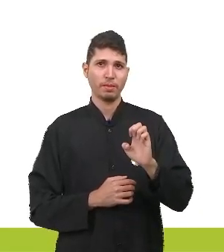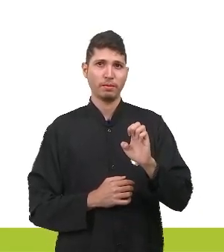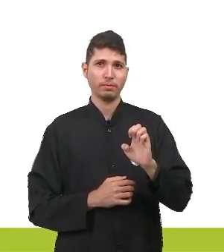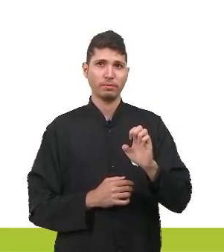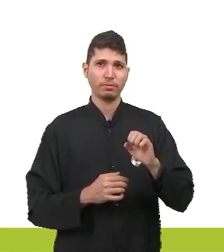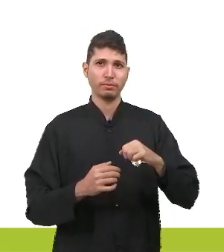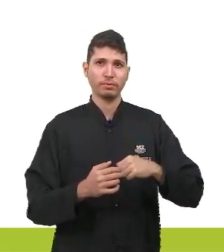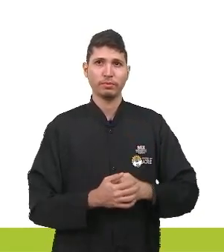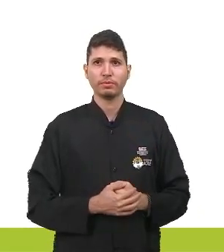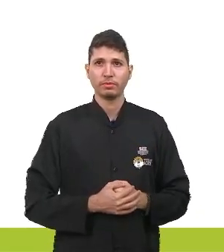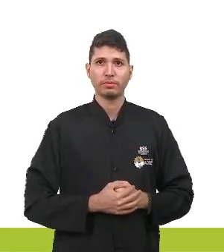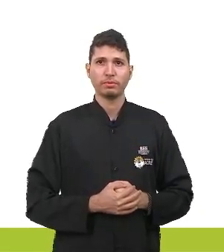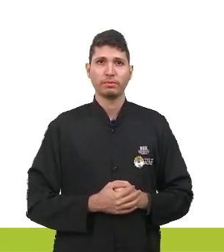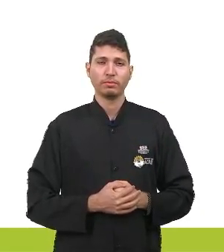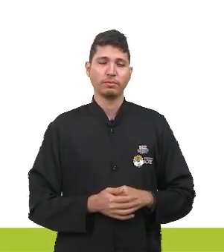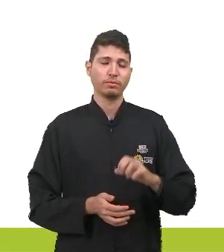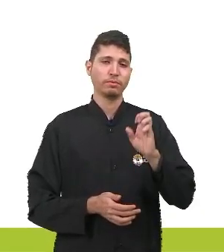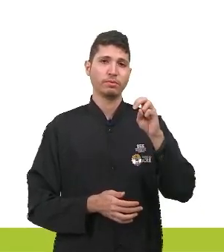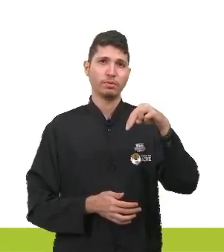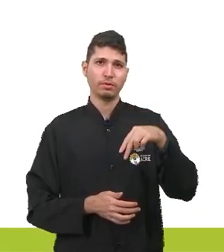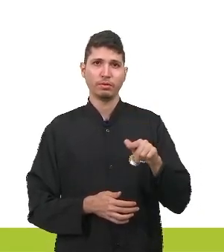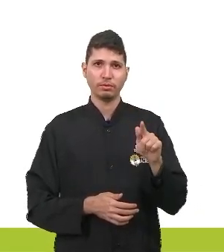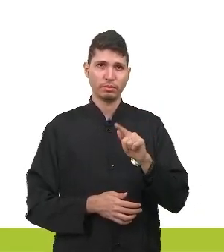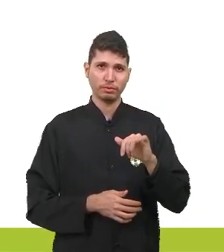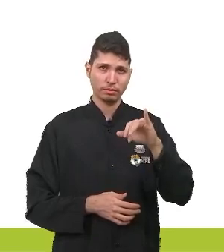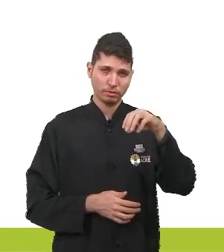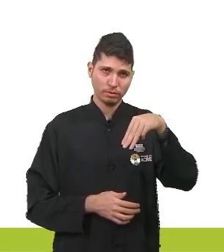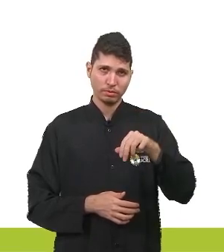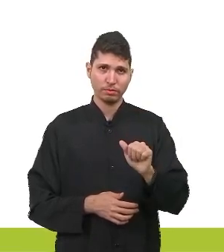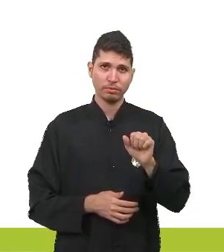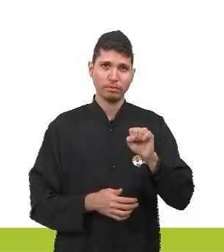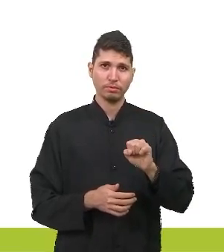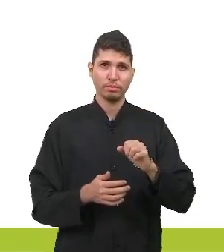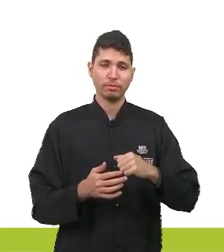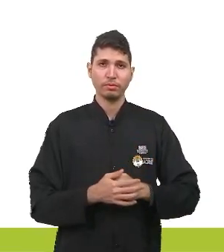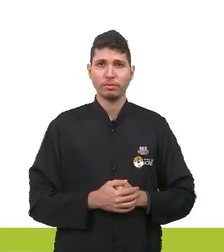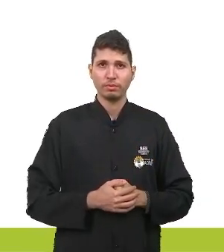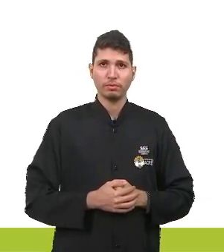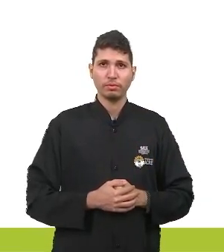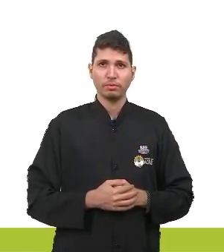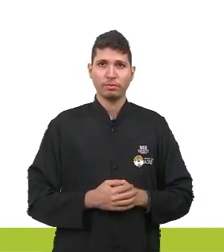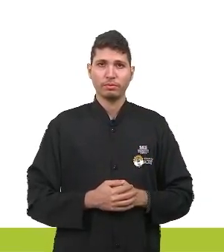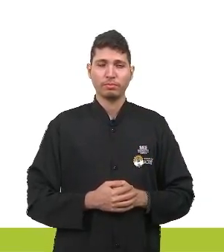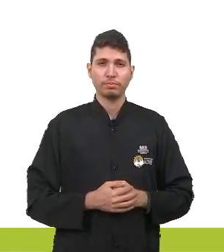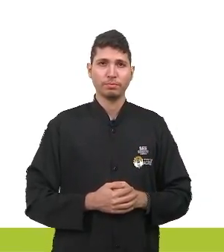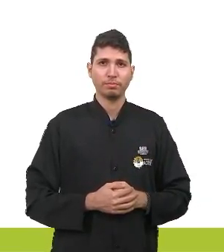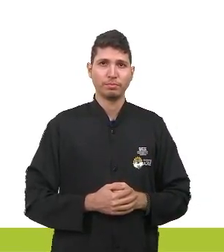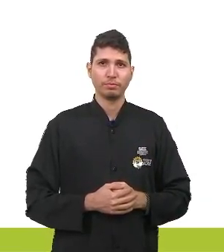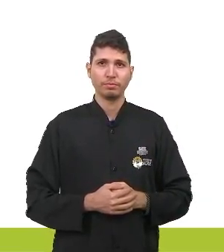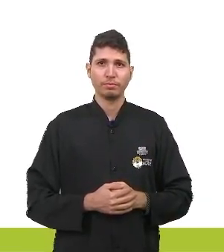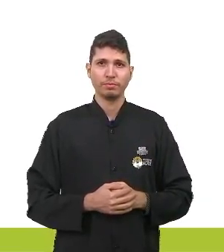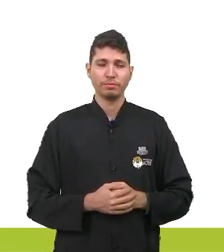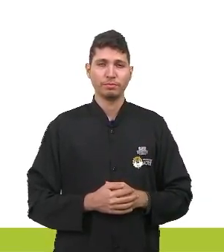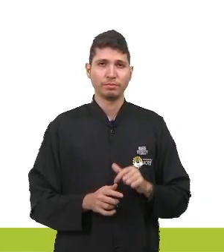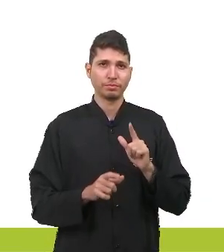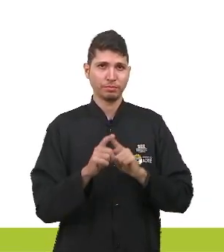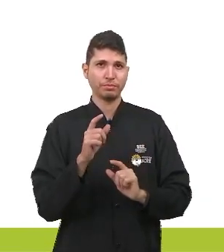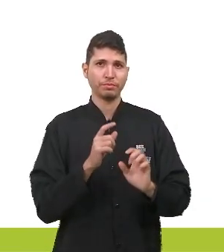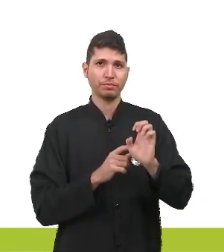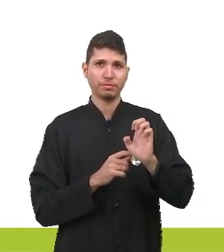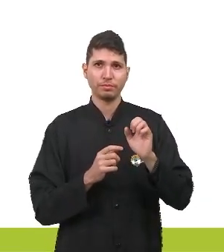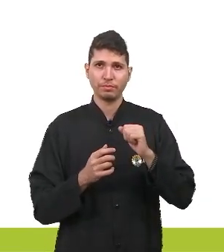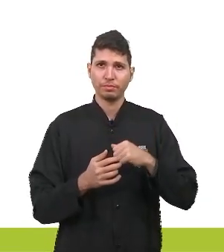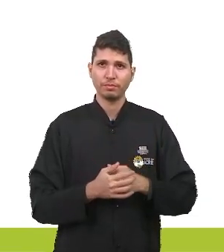as enzimas que atuam digerindo lipídios, quebrando os lipídios. Letra E.